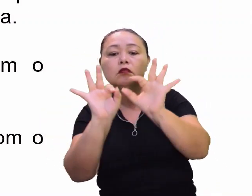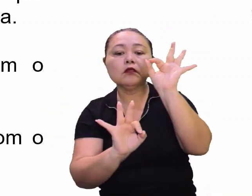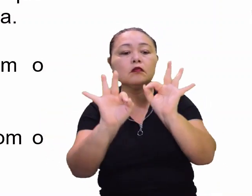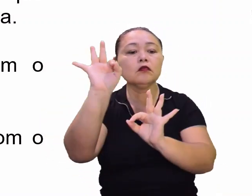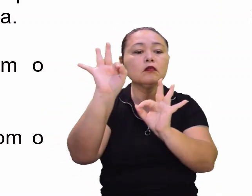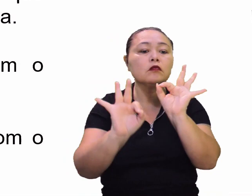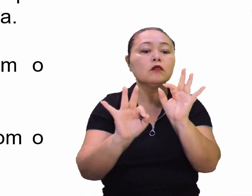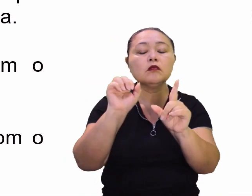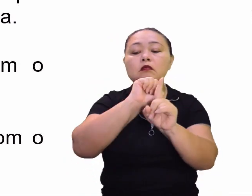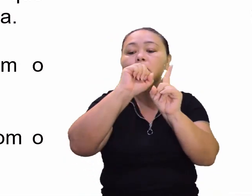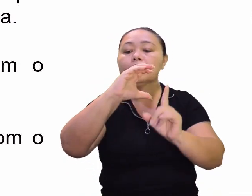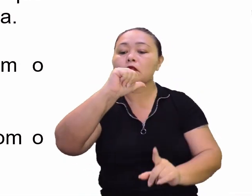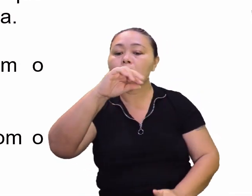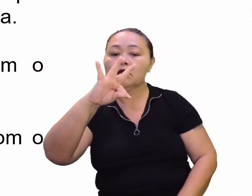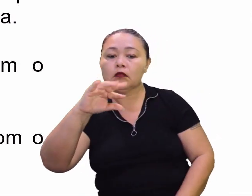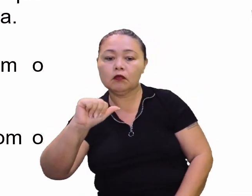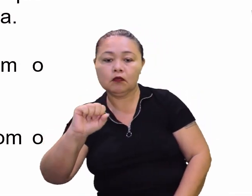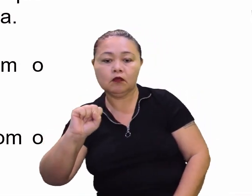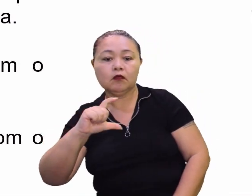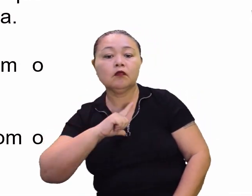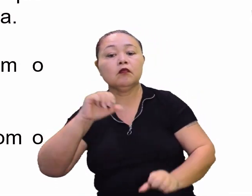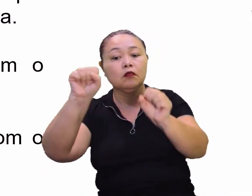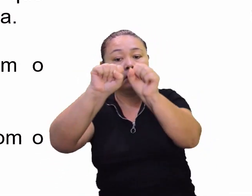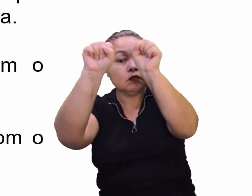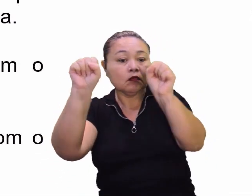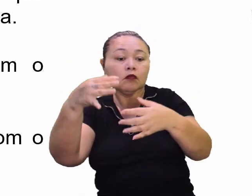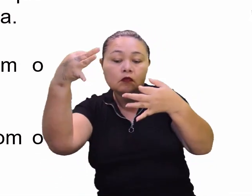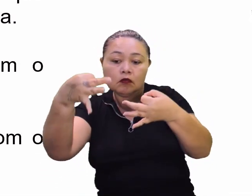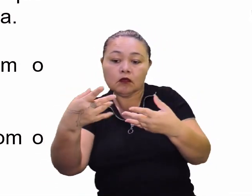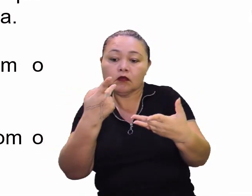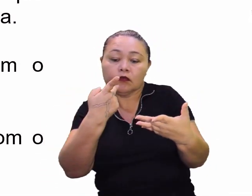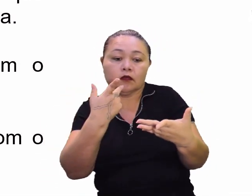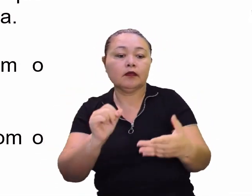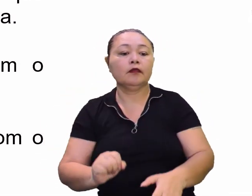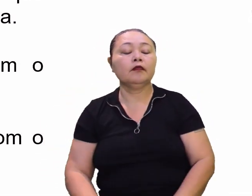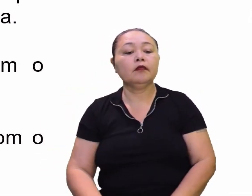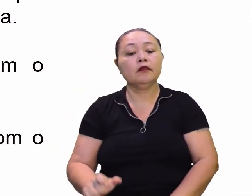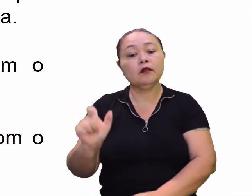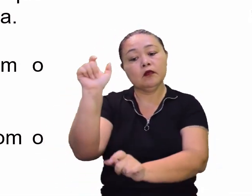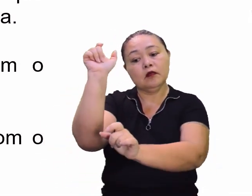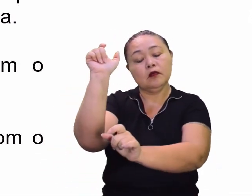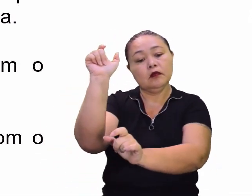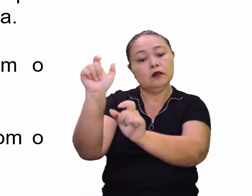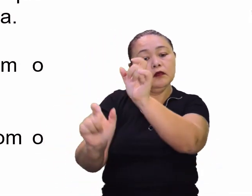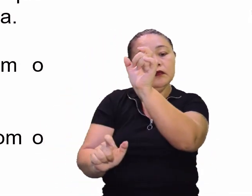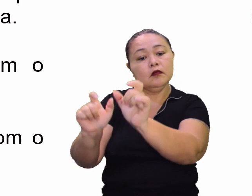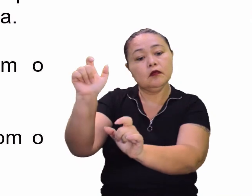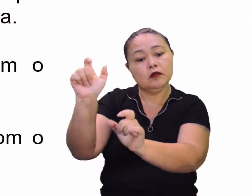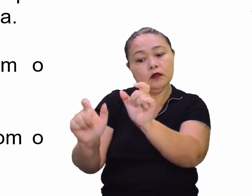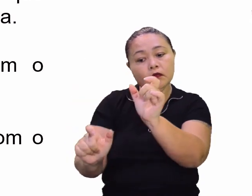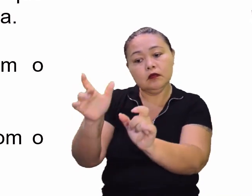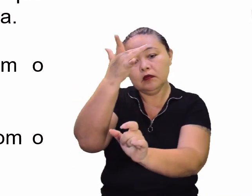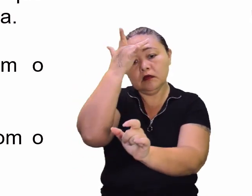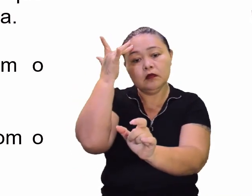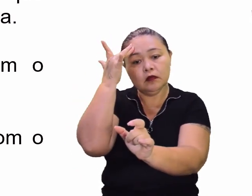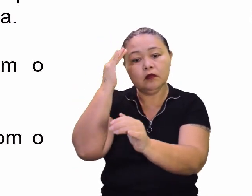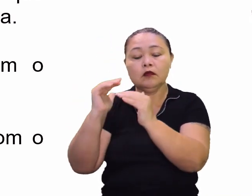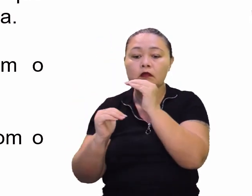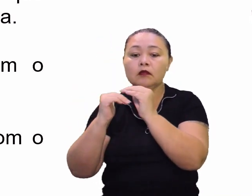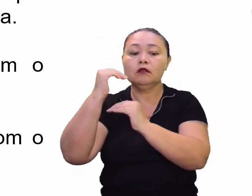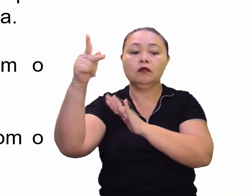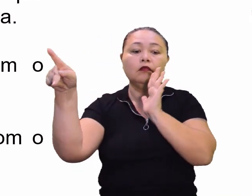organizada por meio do sistema de castas. Sobre esse sistema é correto dizer que, vamos lá, A. Os